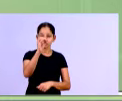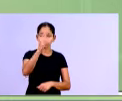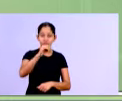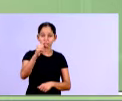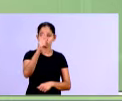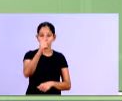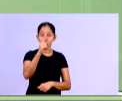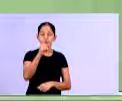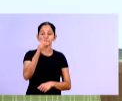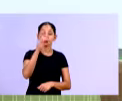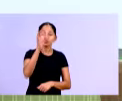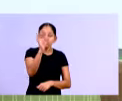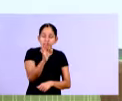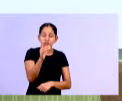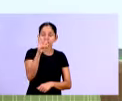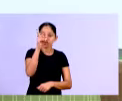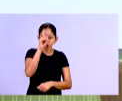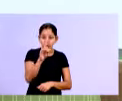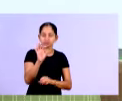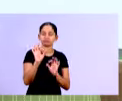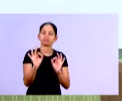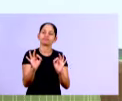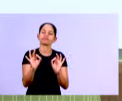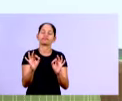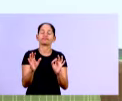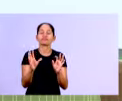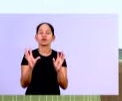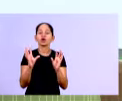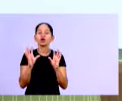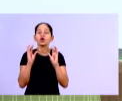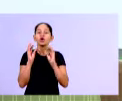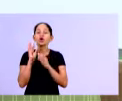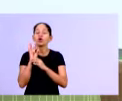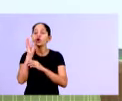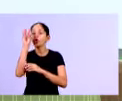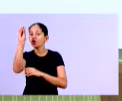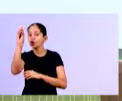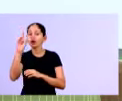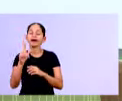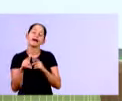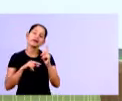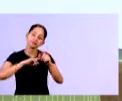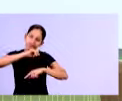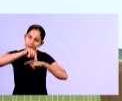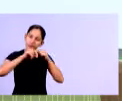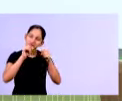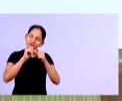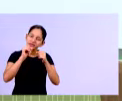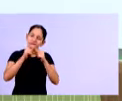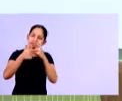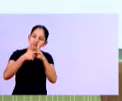0,1% ao dia. E aí, 0,1 na hora de colocar na fórmula tem que dividir por 100.